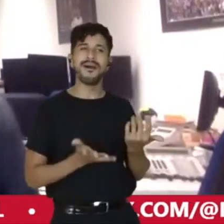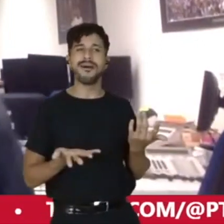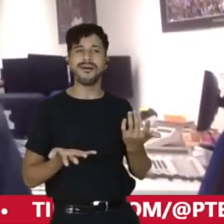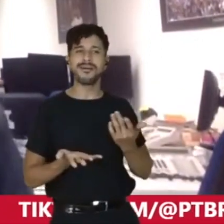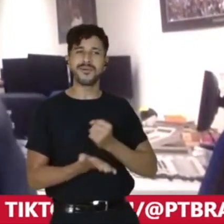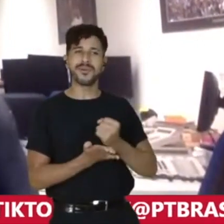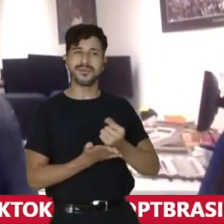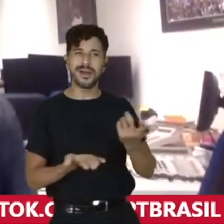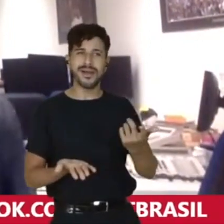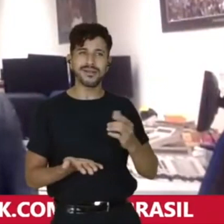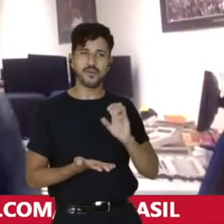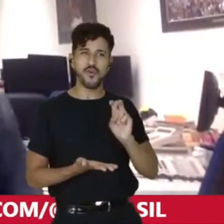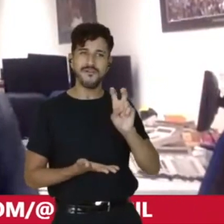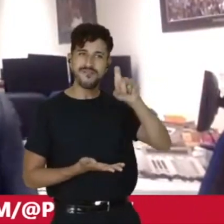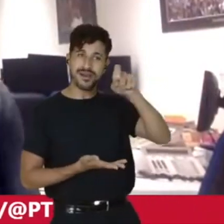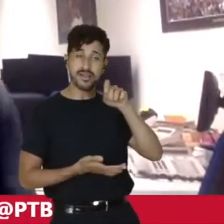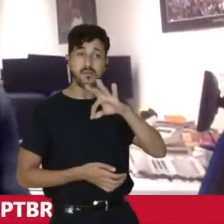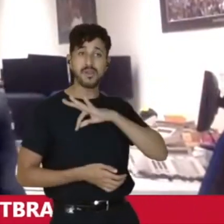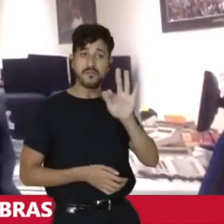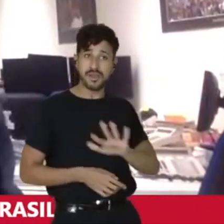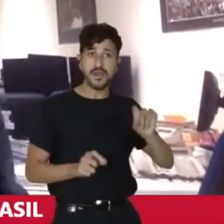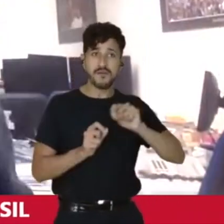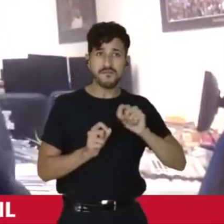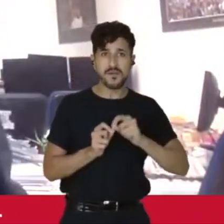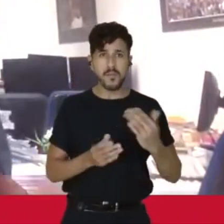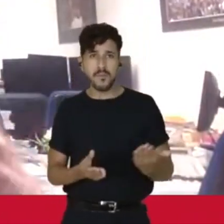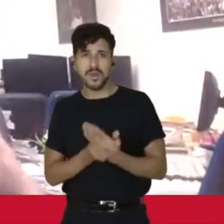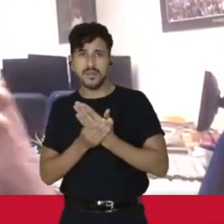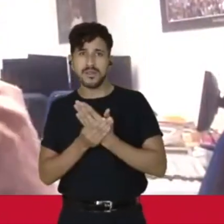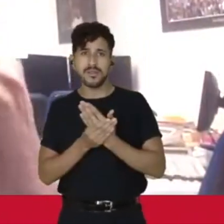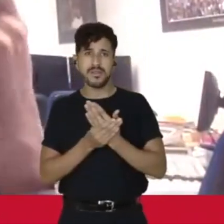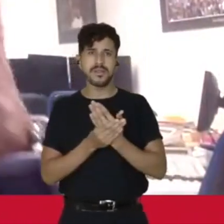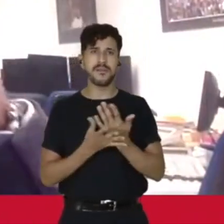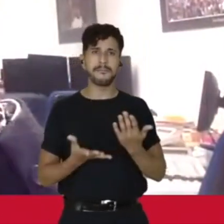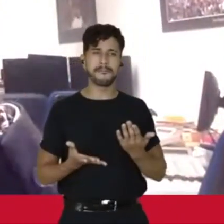com a Covaxin, a PF fez uma operação de busca e apreensão,